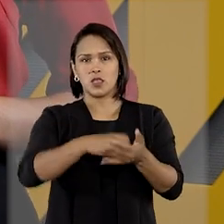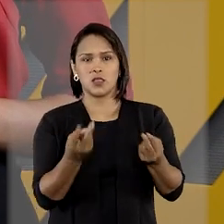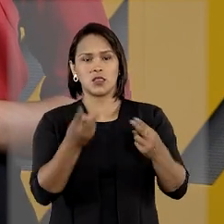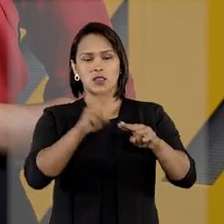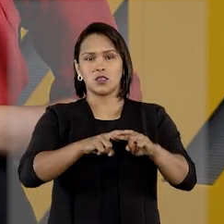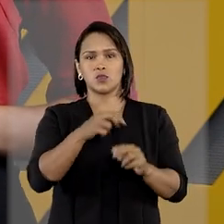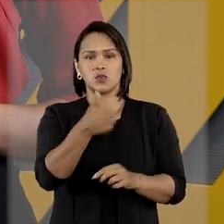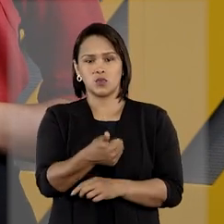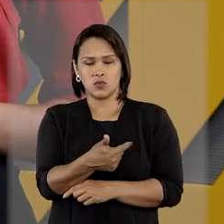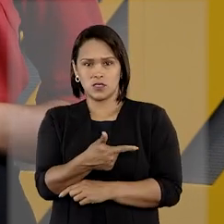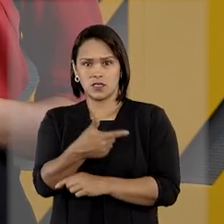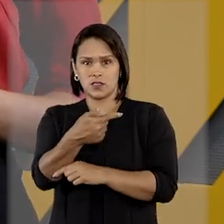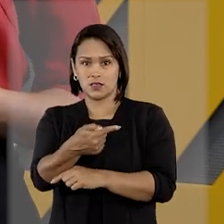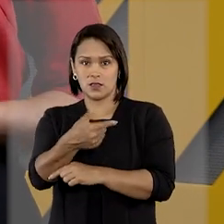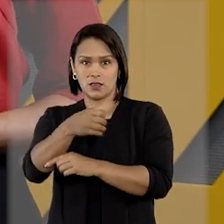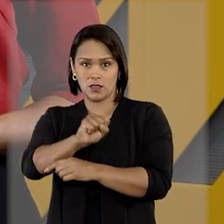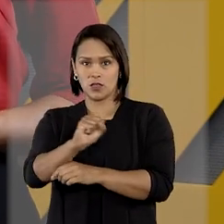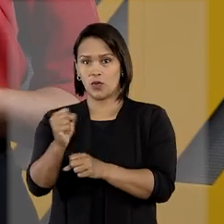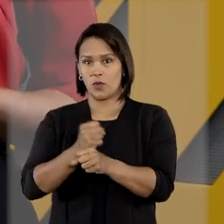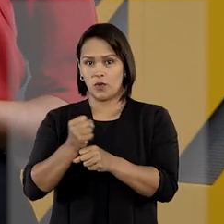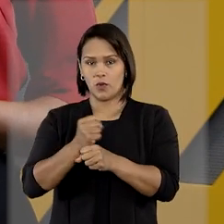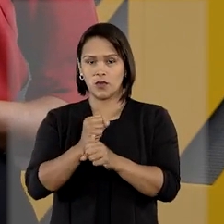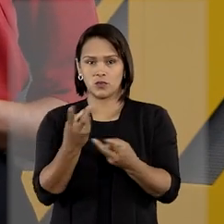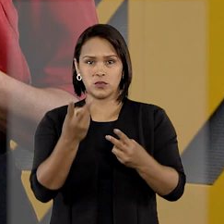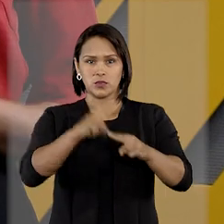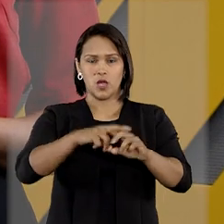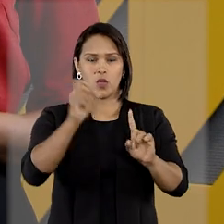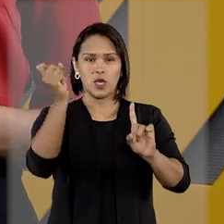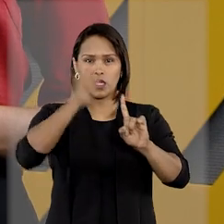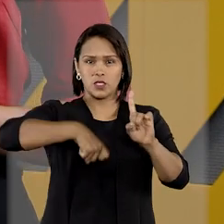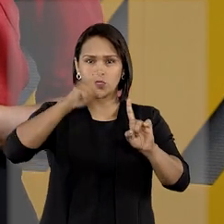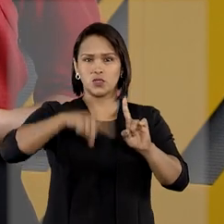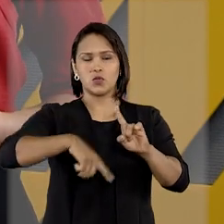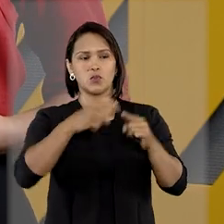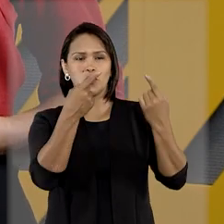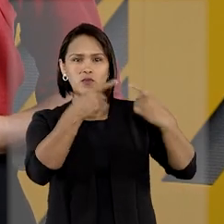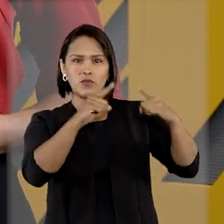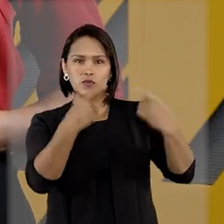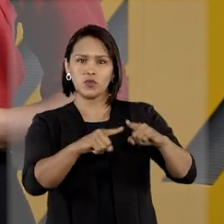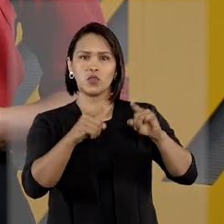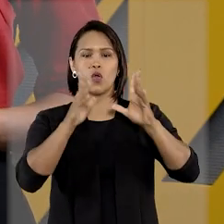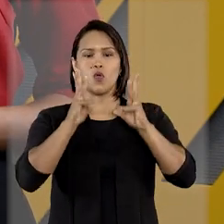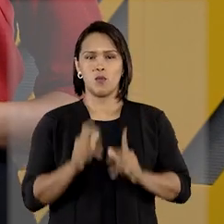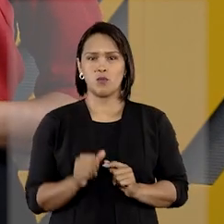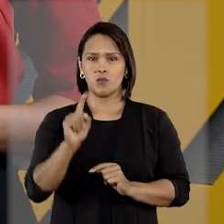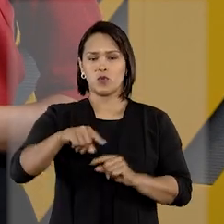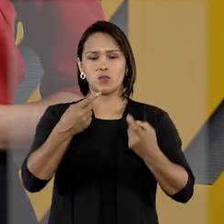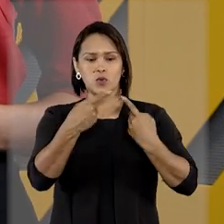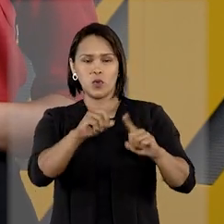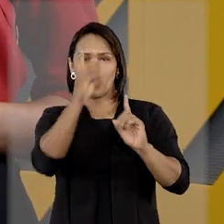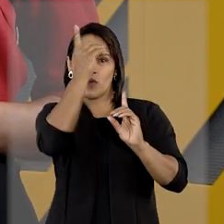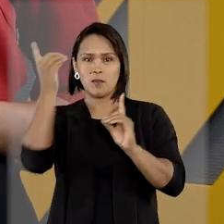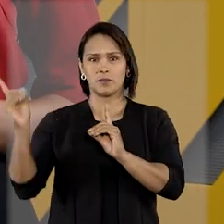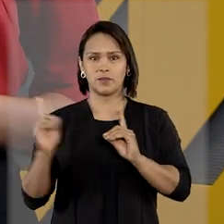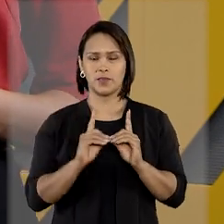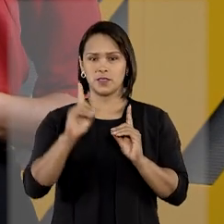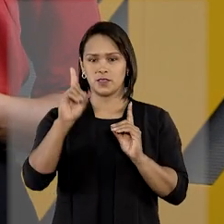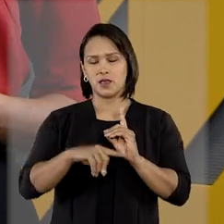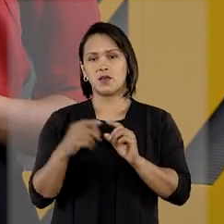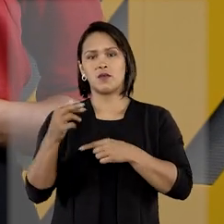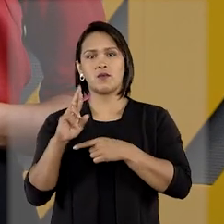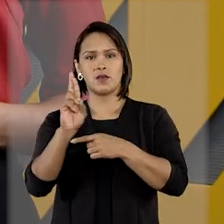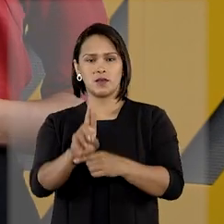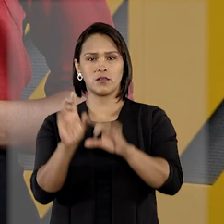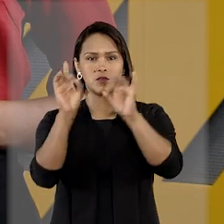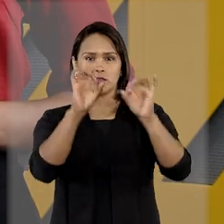condenado a 278 anos de prisão pelos crimes de estupro e atentado violento ao pudor contra pacientes. O